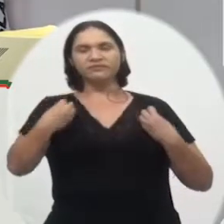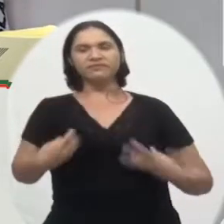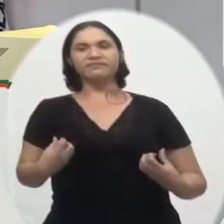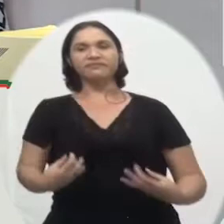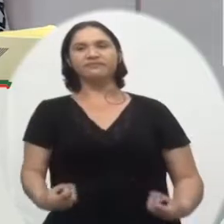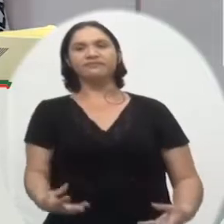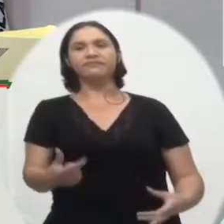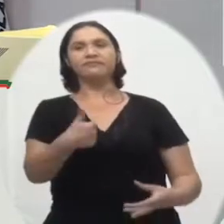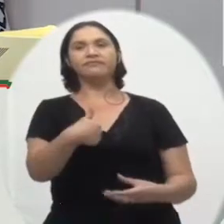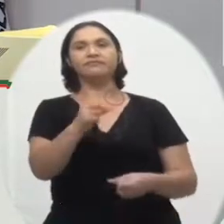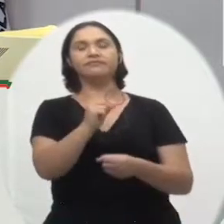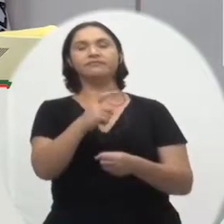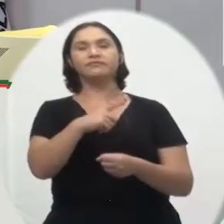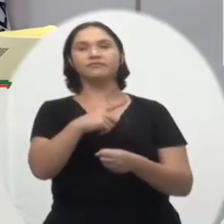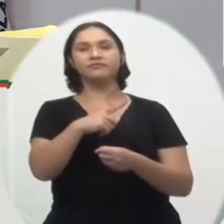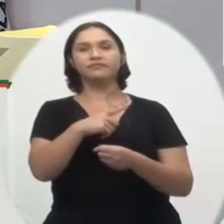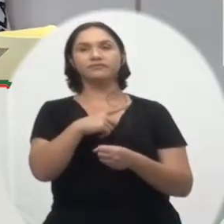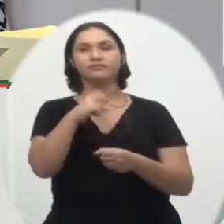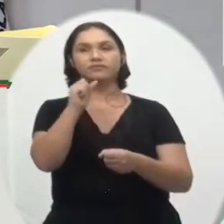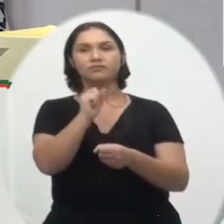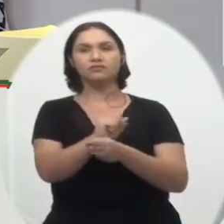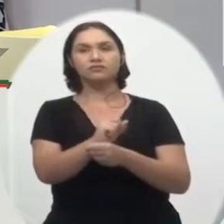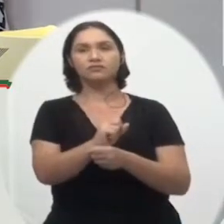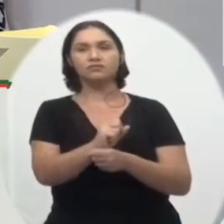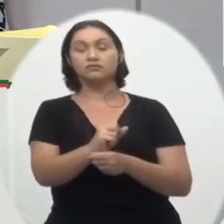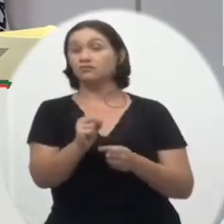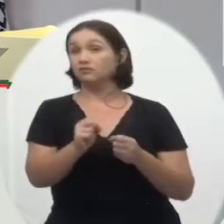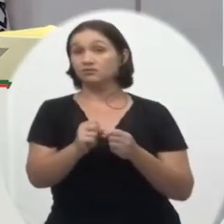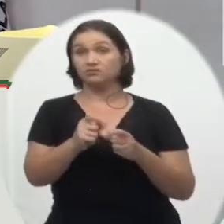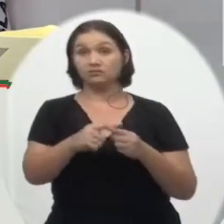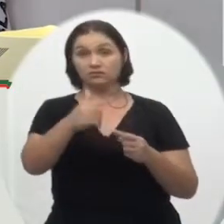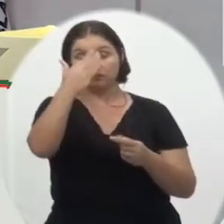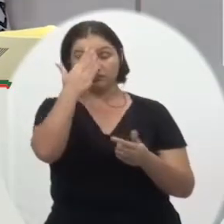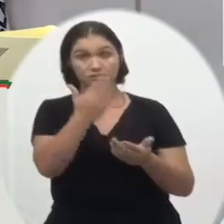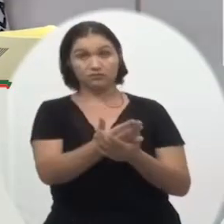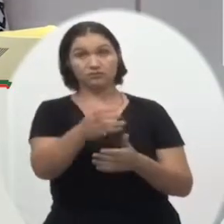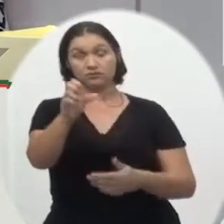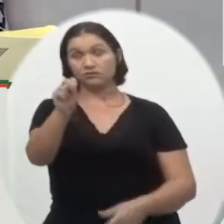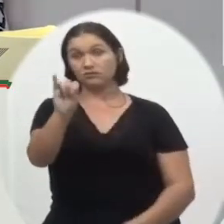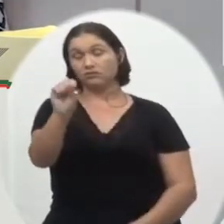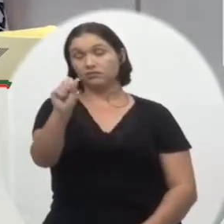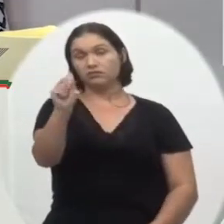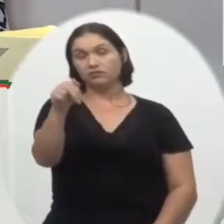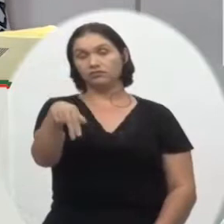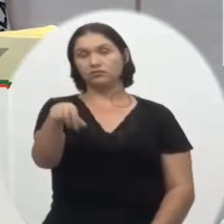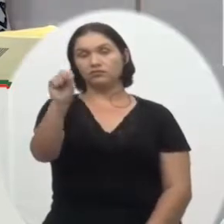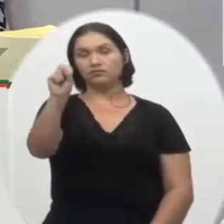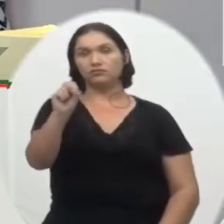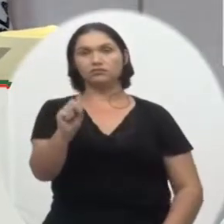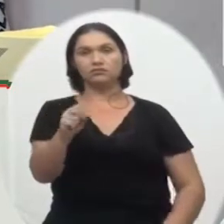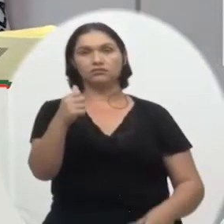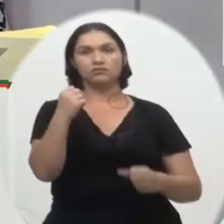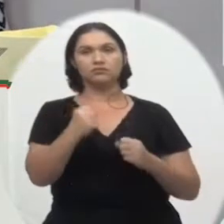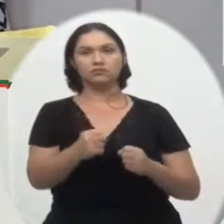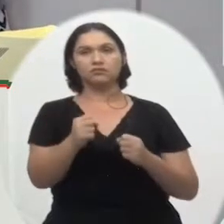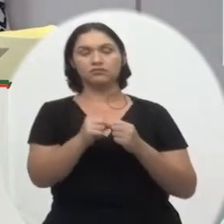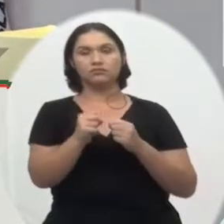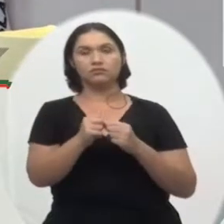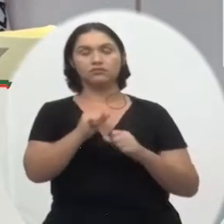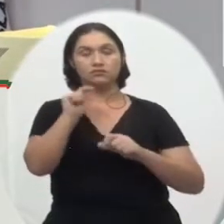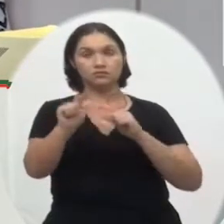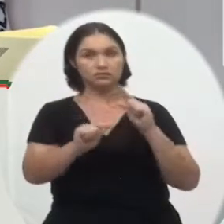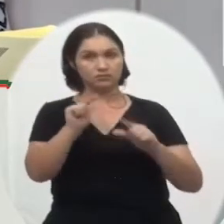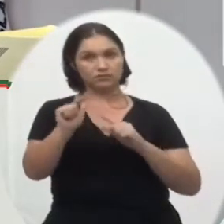acreditar que a CISAM possa fazer esse trabalho. Por acreditar que uma outra agência reguladora possa entregar esse